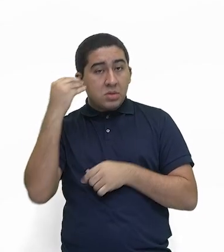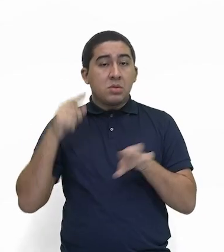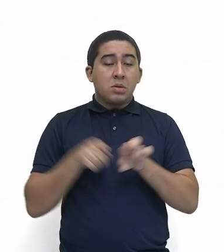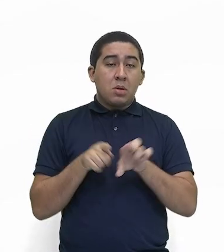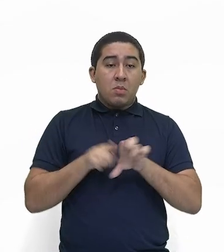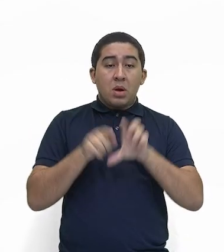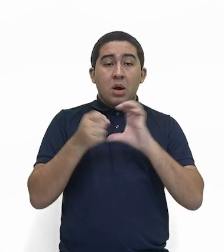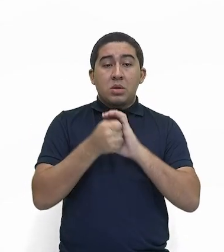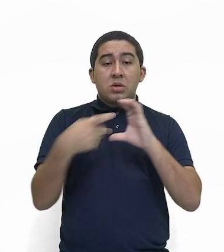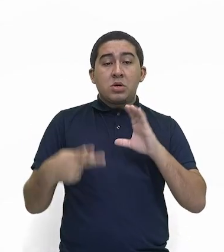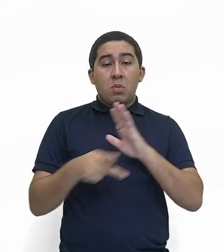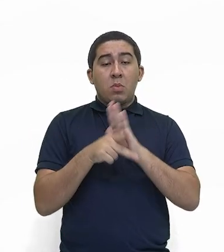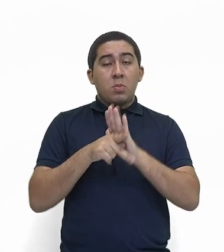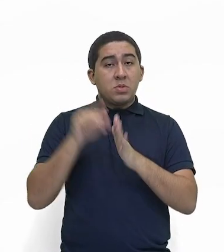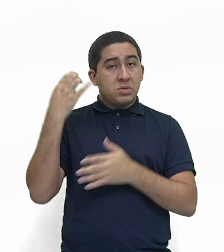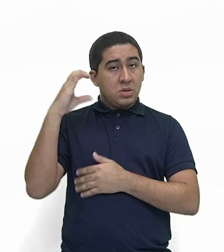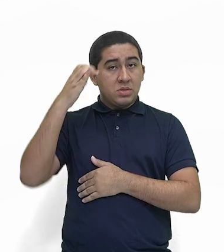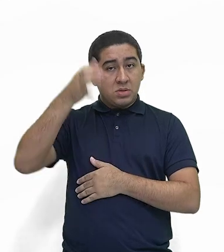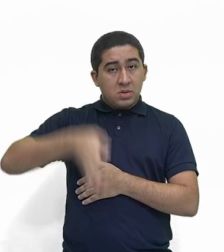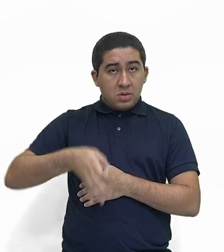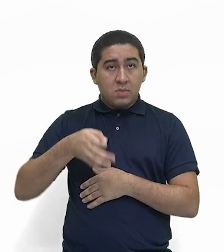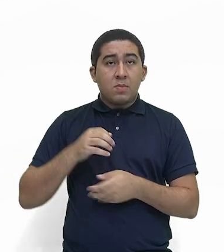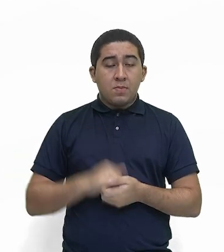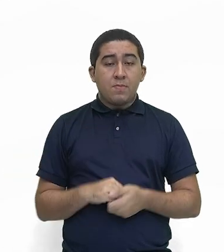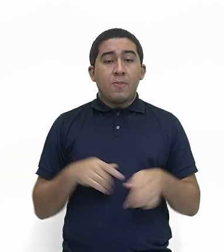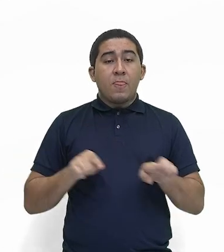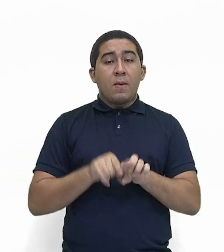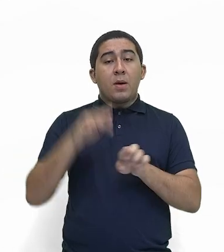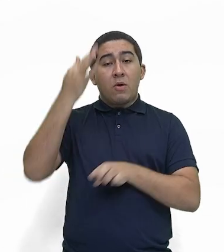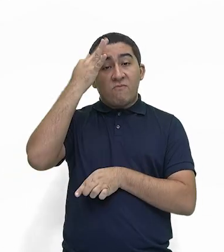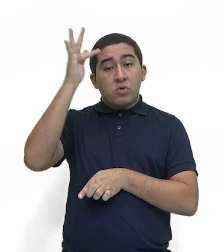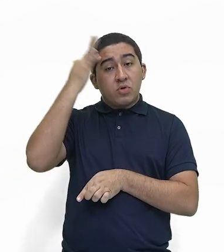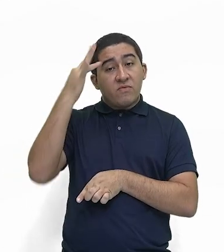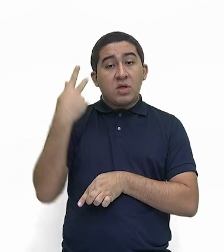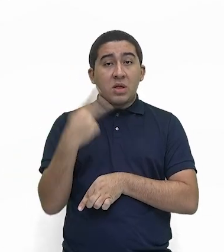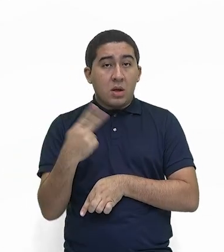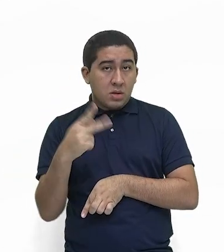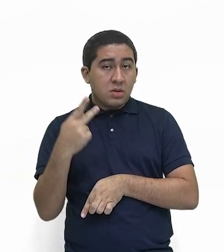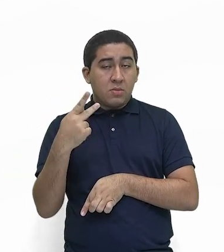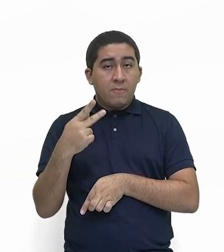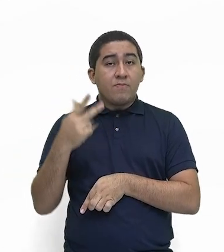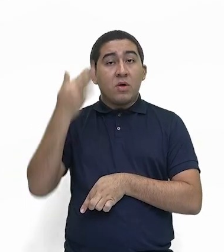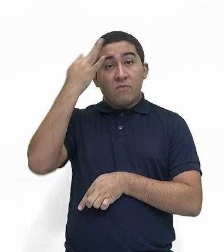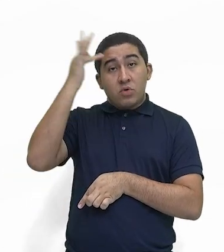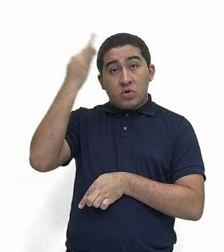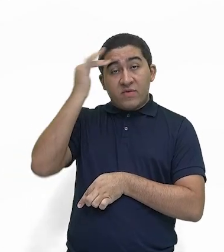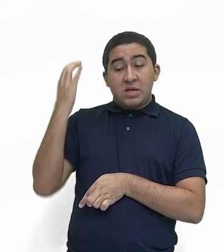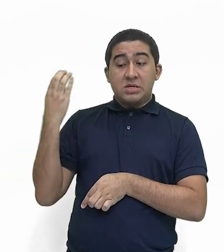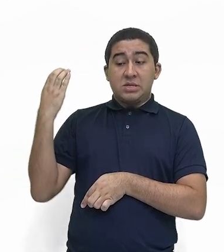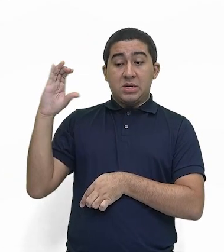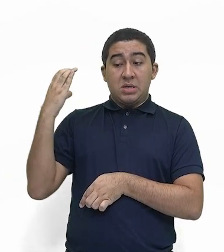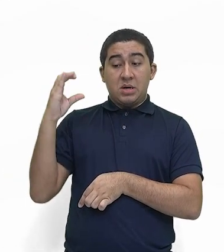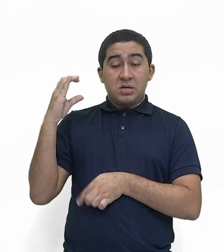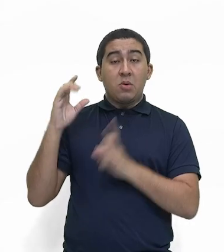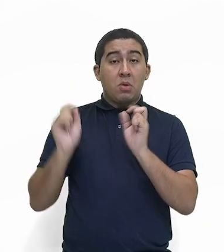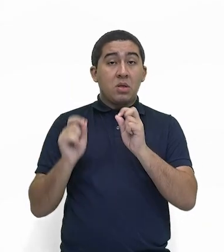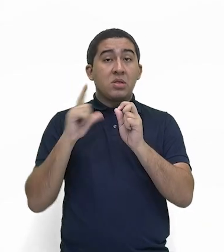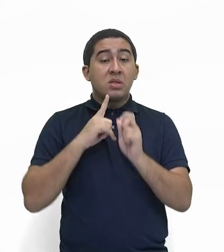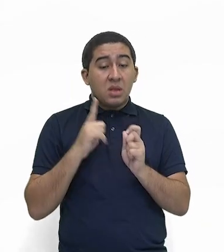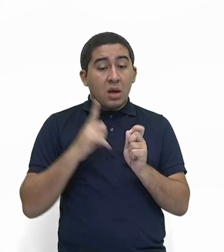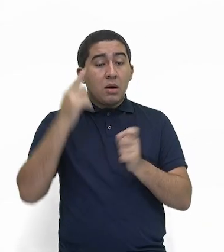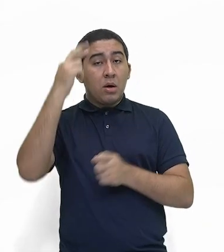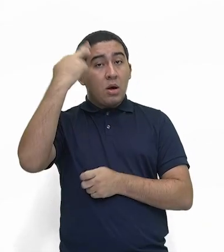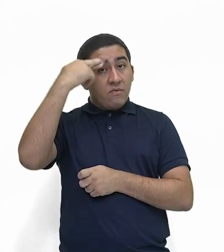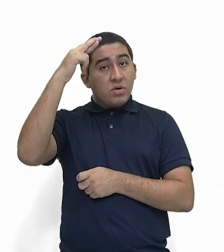que caracteriza, de fato, a ciência. E a filosofia da ciência, ela vai se debruçar racionalmente, vai refletir